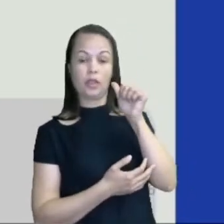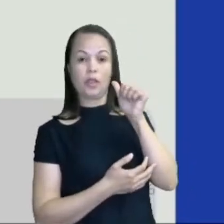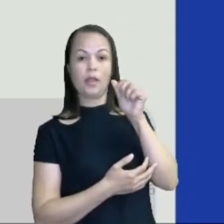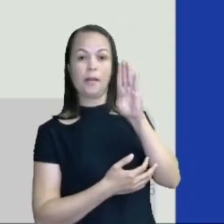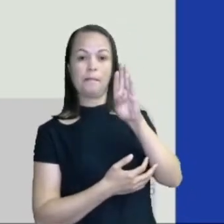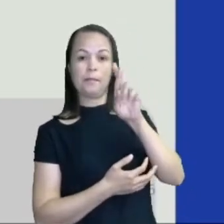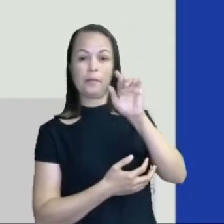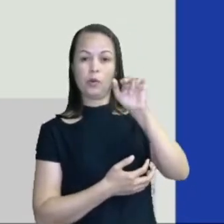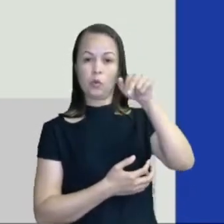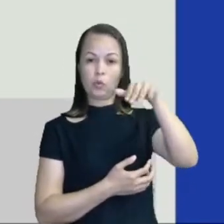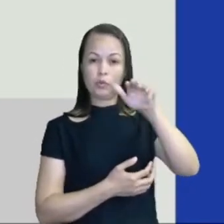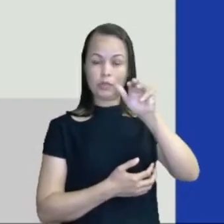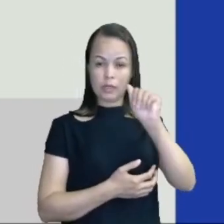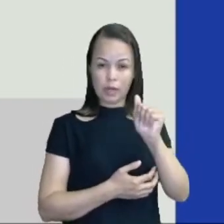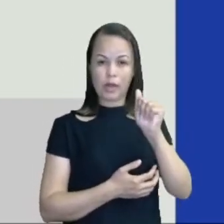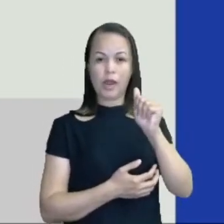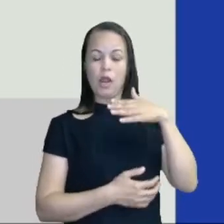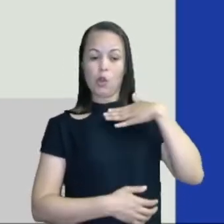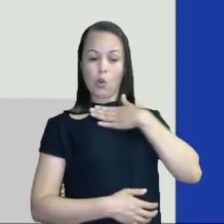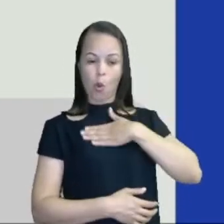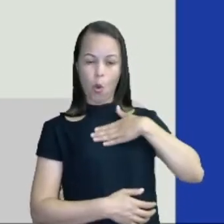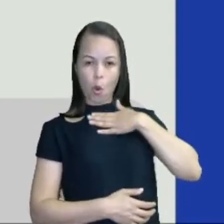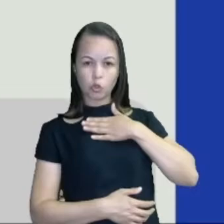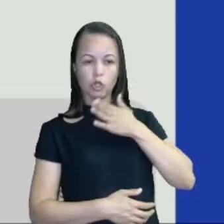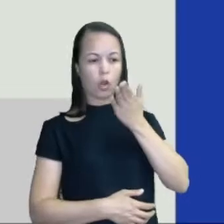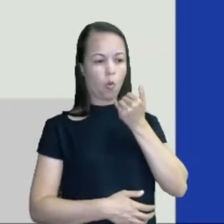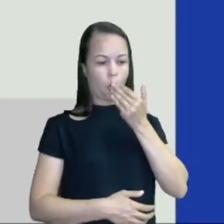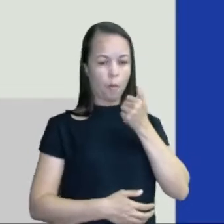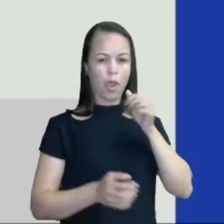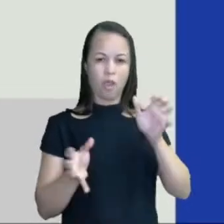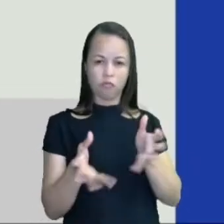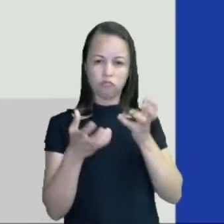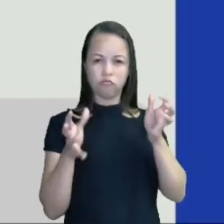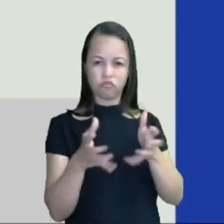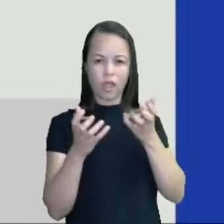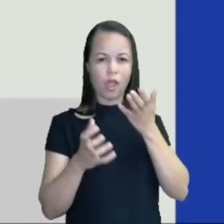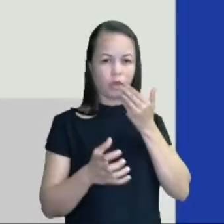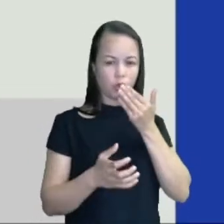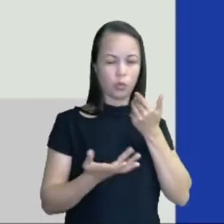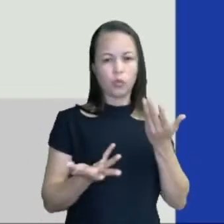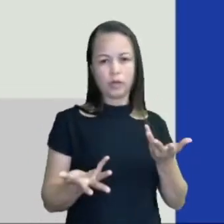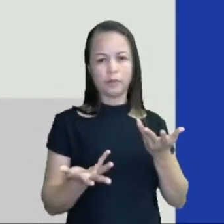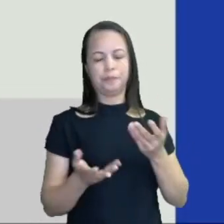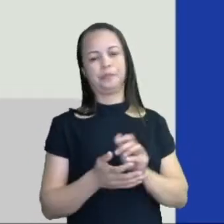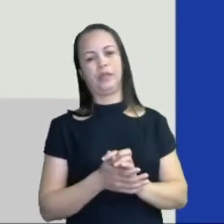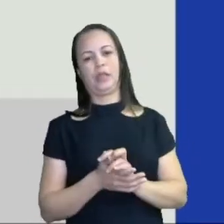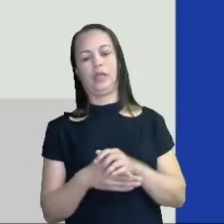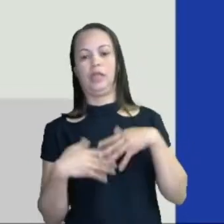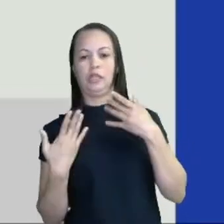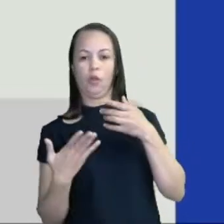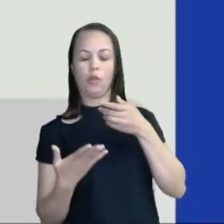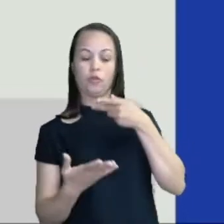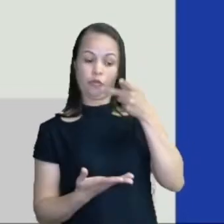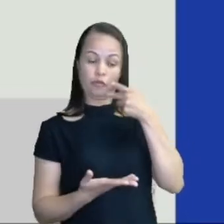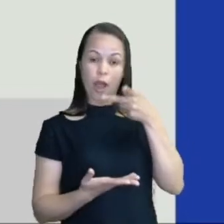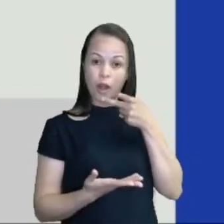afirmando que Bruna gosta de comer verduras. Então, eu considero uma frase